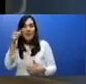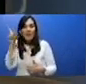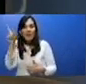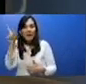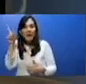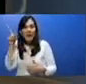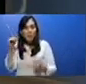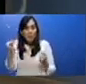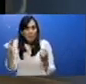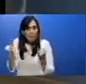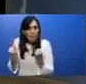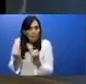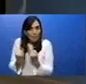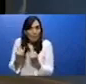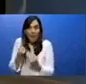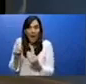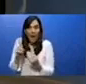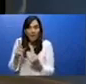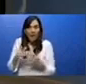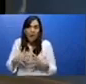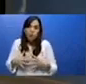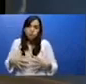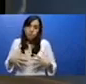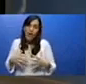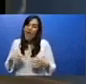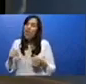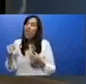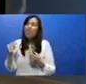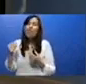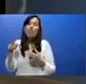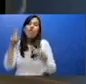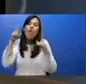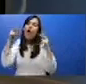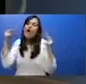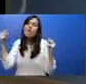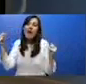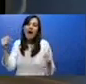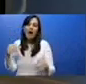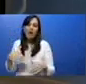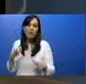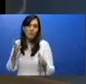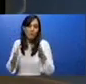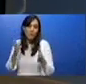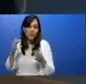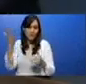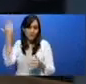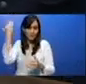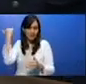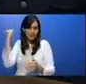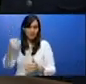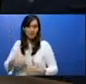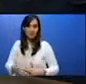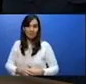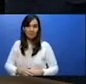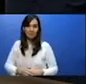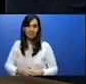era muito magrinha não, né? Mas era o padrão de beleza daquela época, tá?